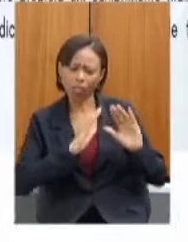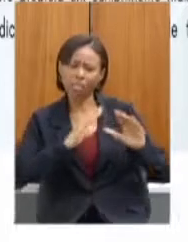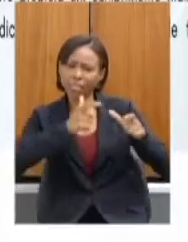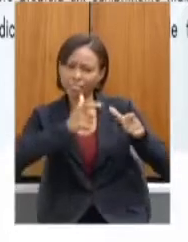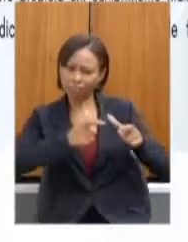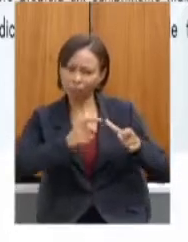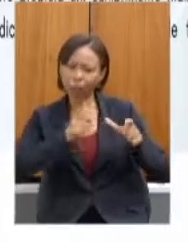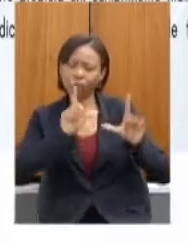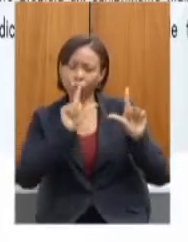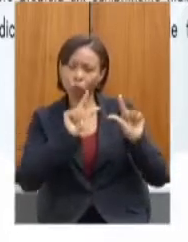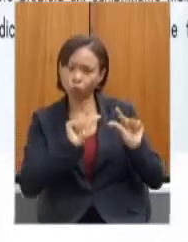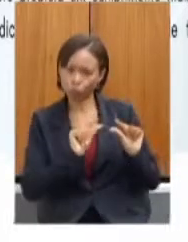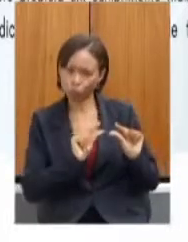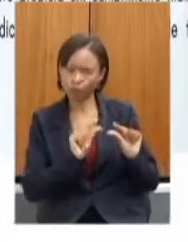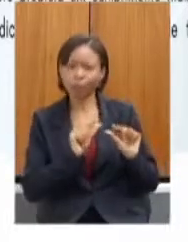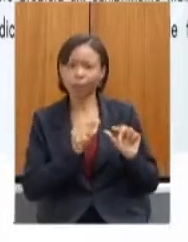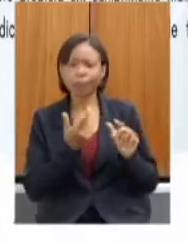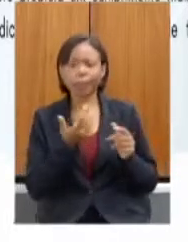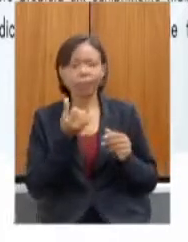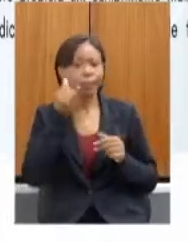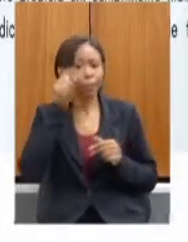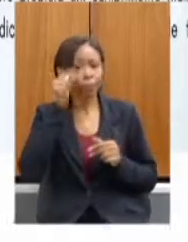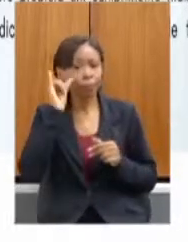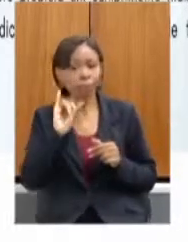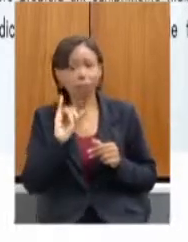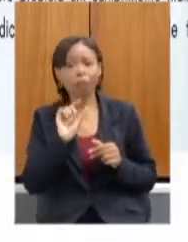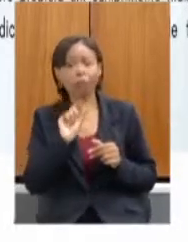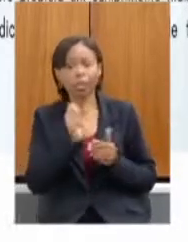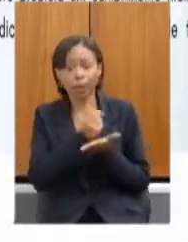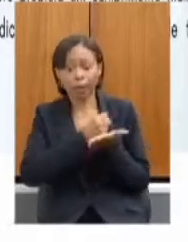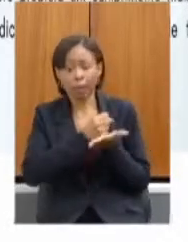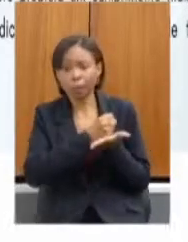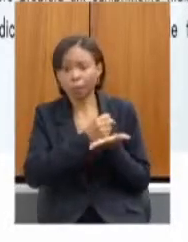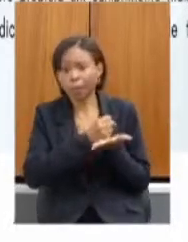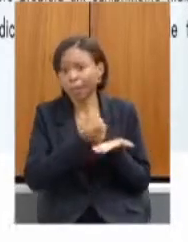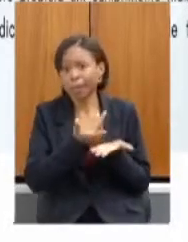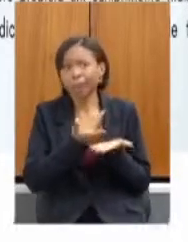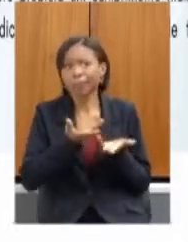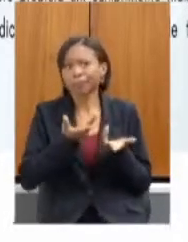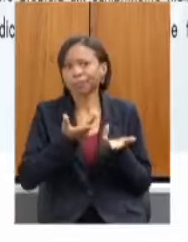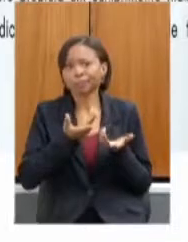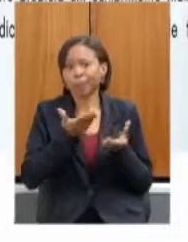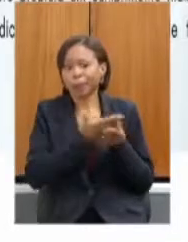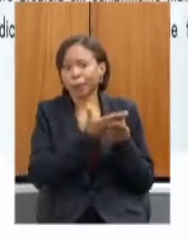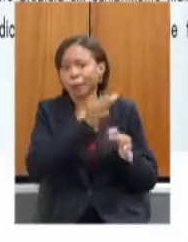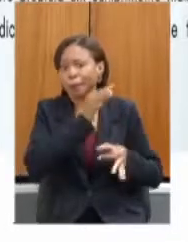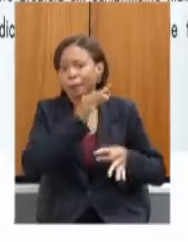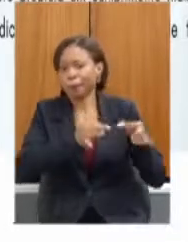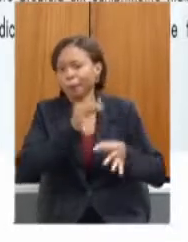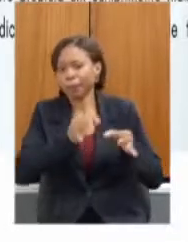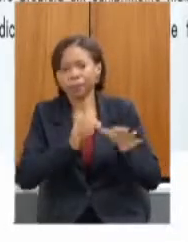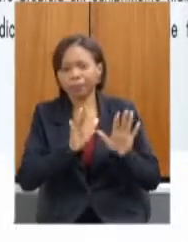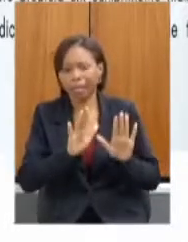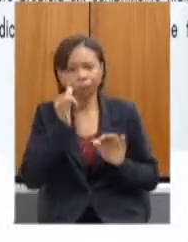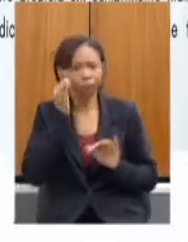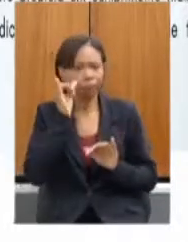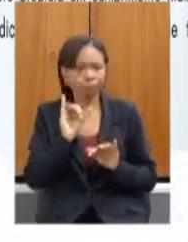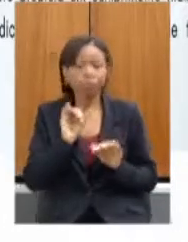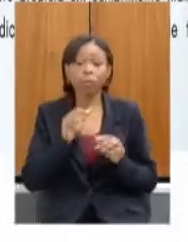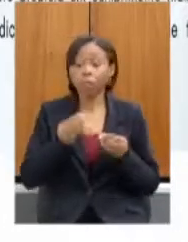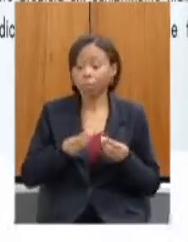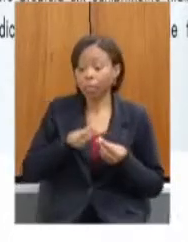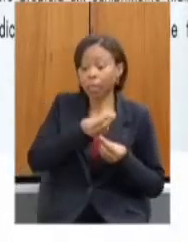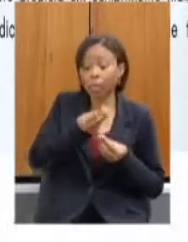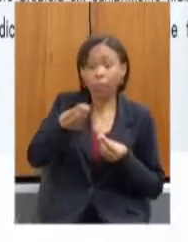estrutura da gente tem uma farmácia de medicamentos judicializados uma entrega no prazo para as